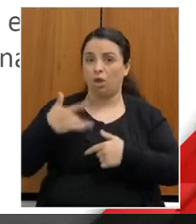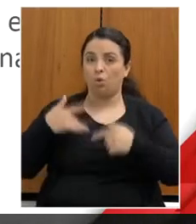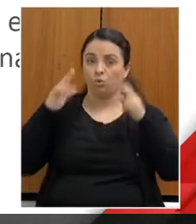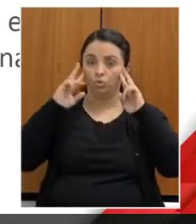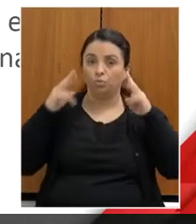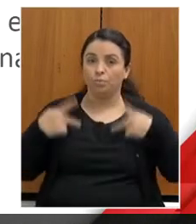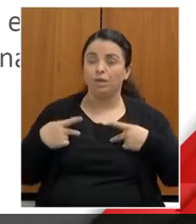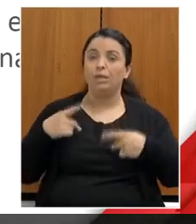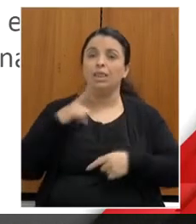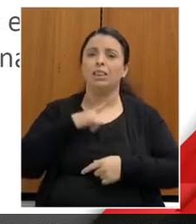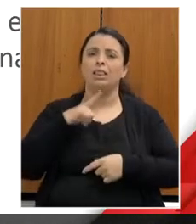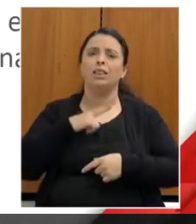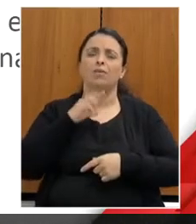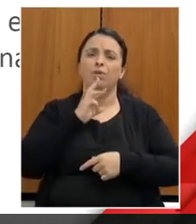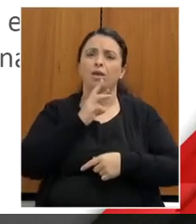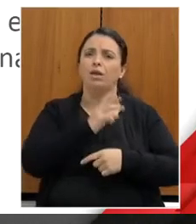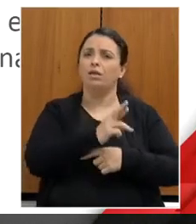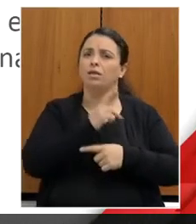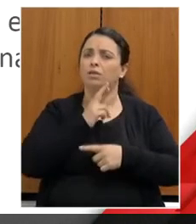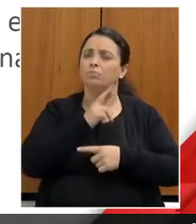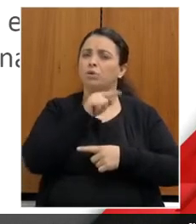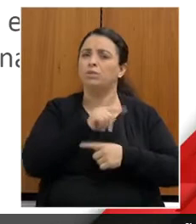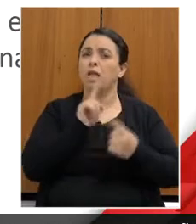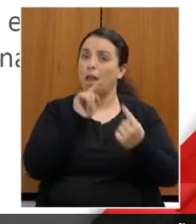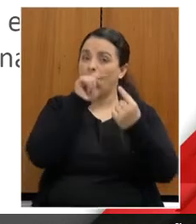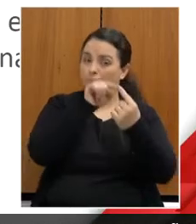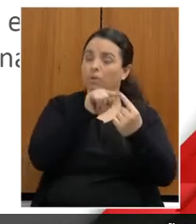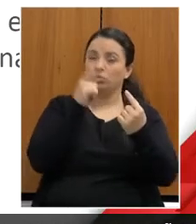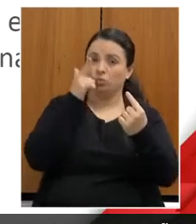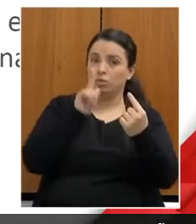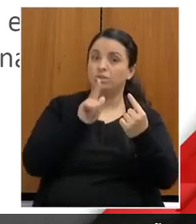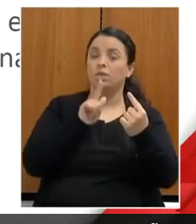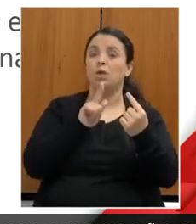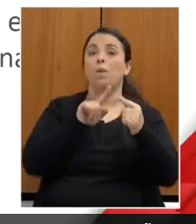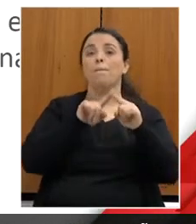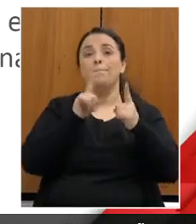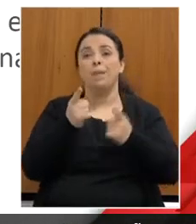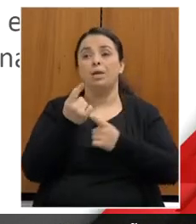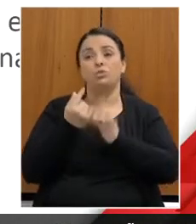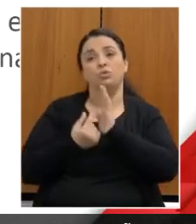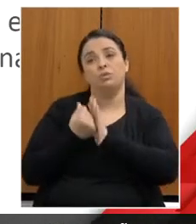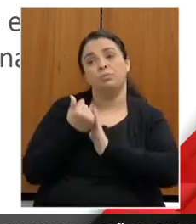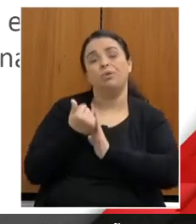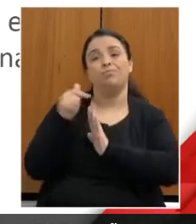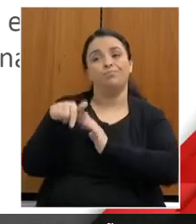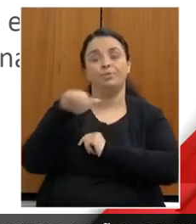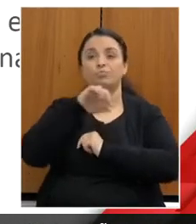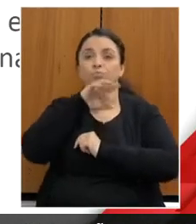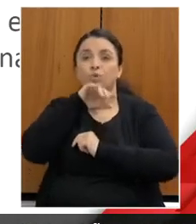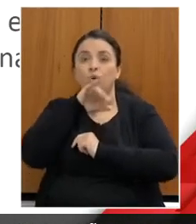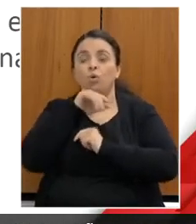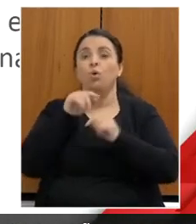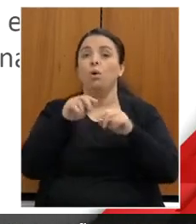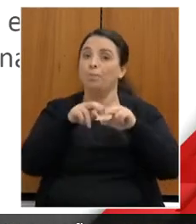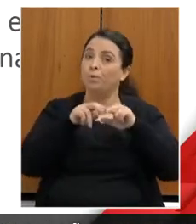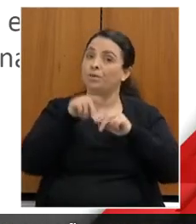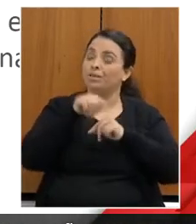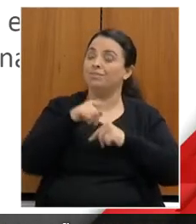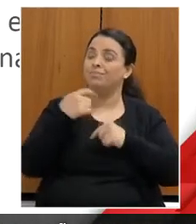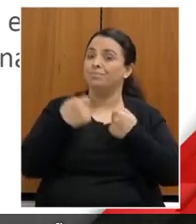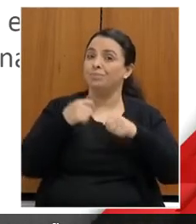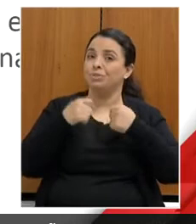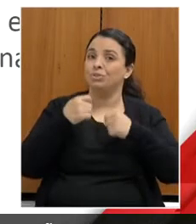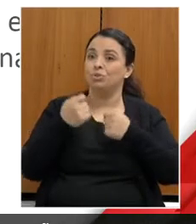um resultado, a meta nós atingimos, mas em relação ao desempenho orçamentário, foi crítico, porque houve a necessidade de